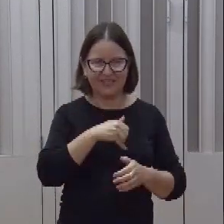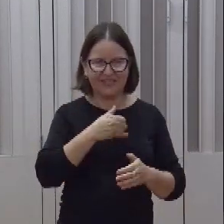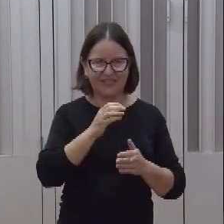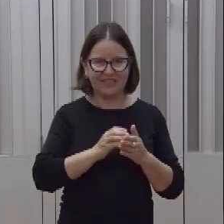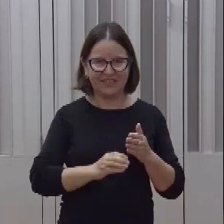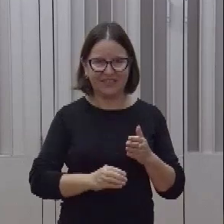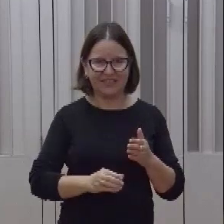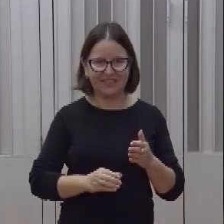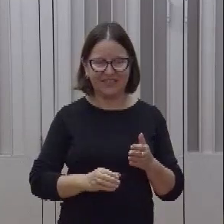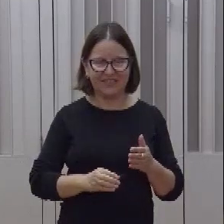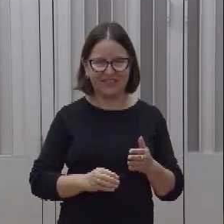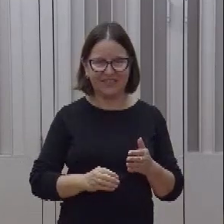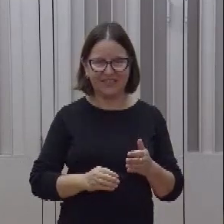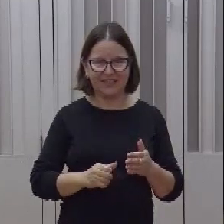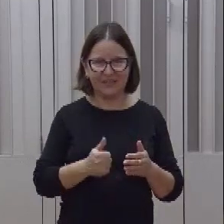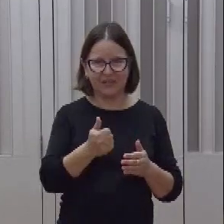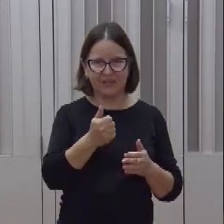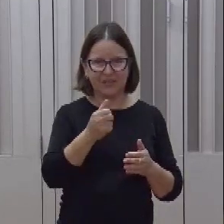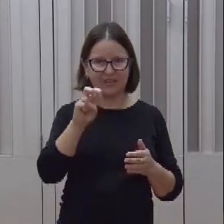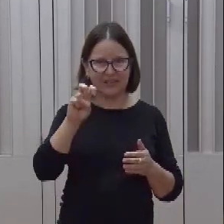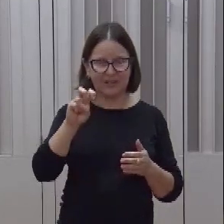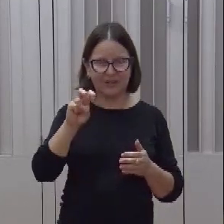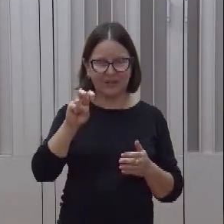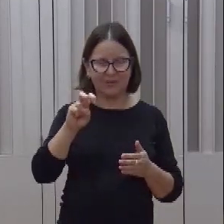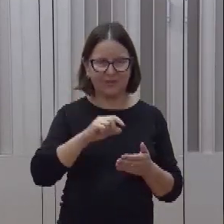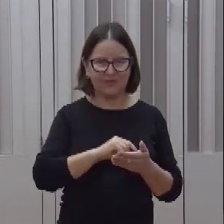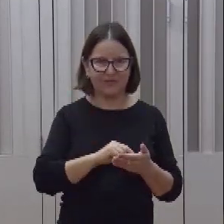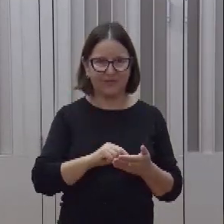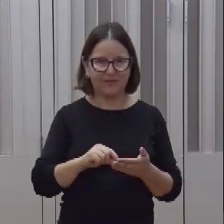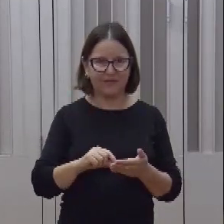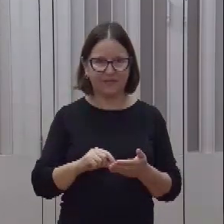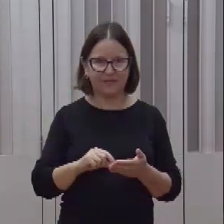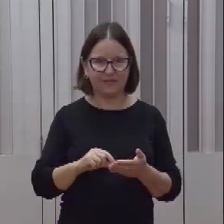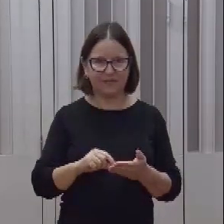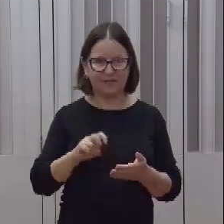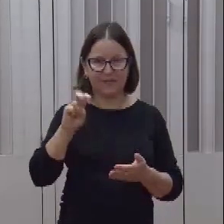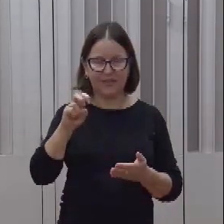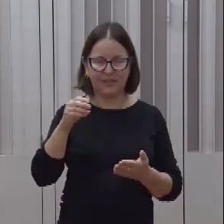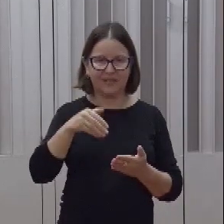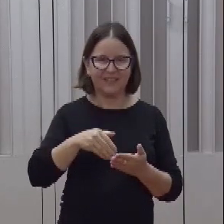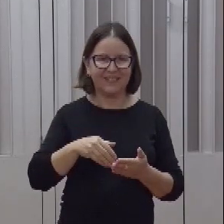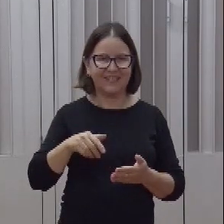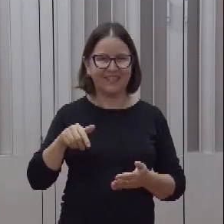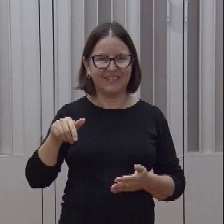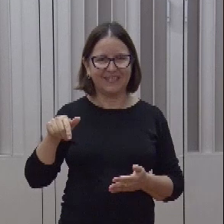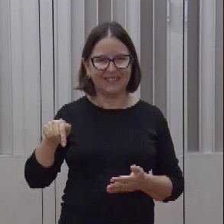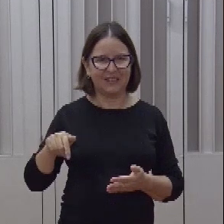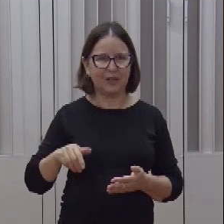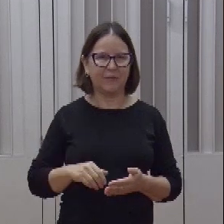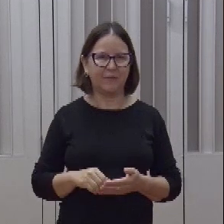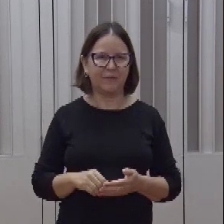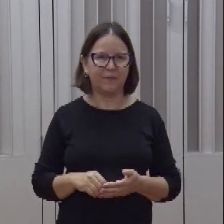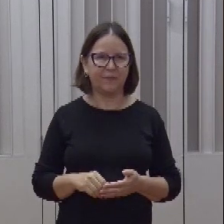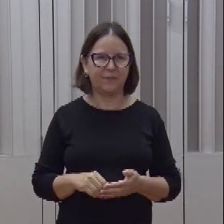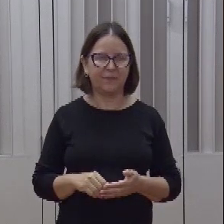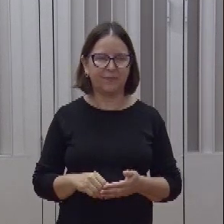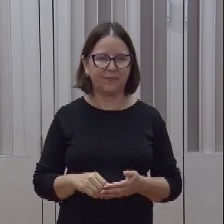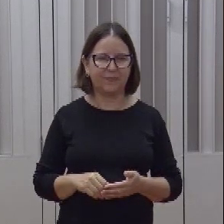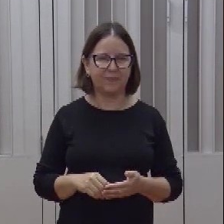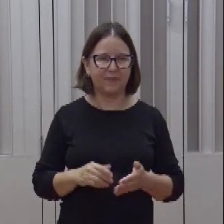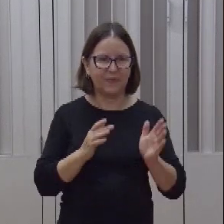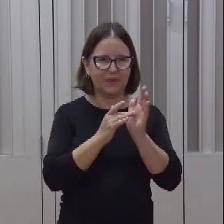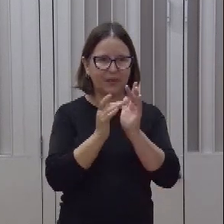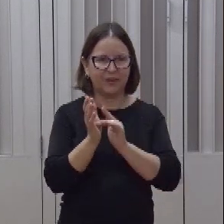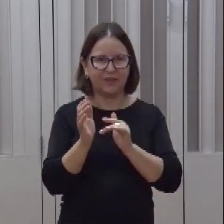capítulo 15, 5 a 7. Eu sou a